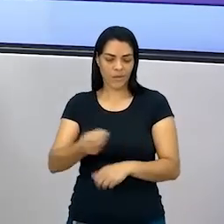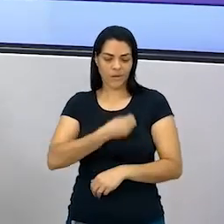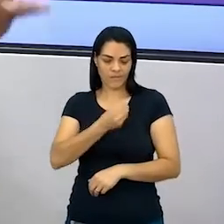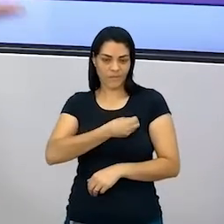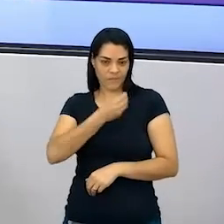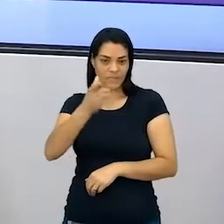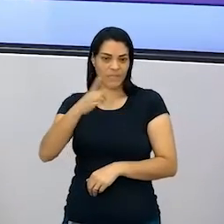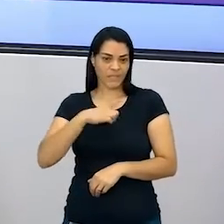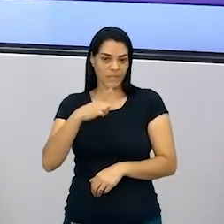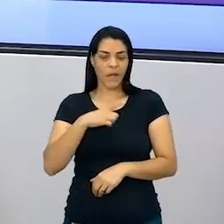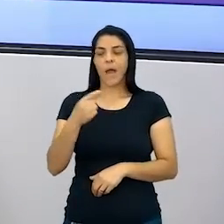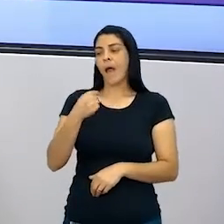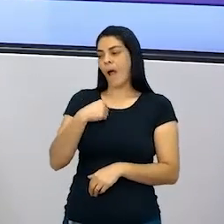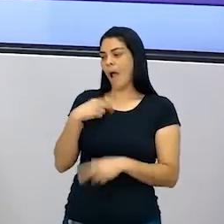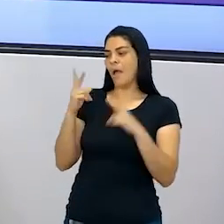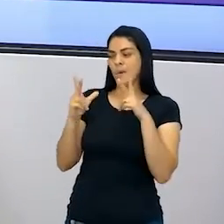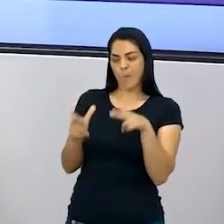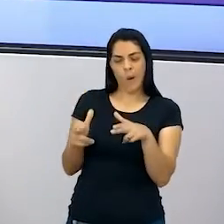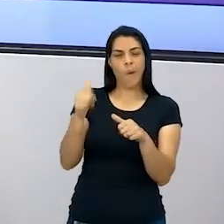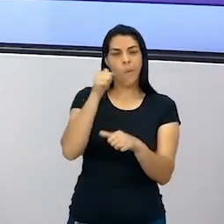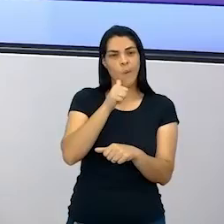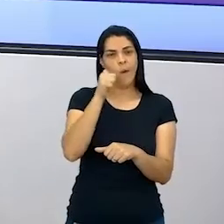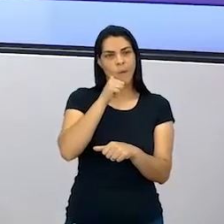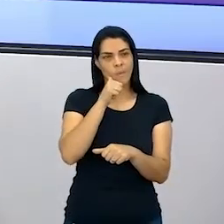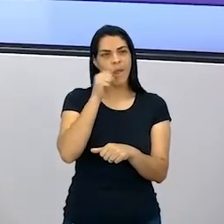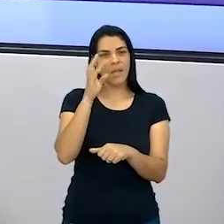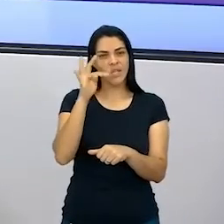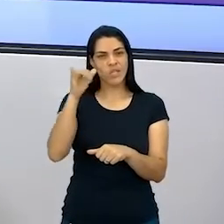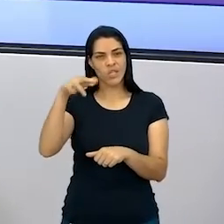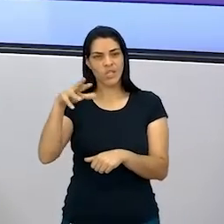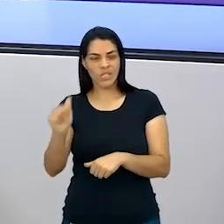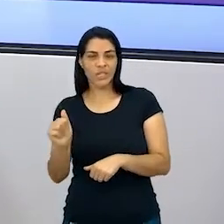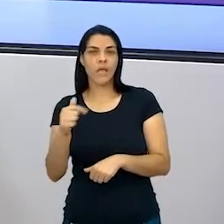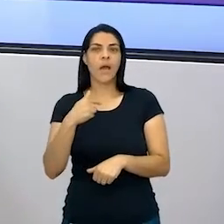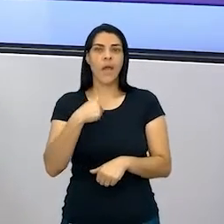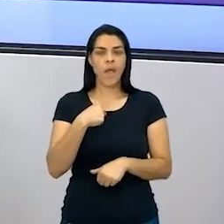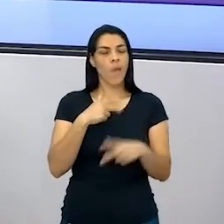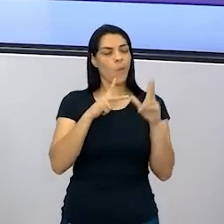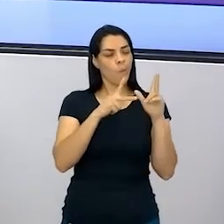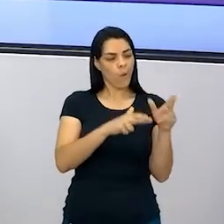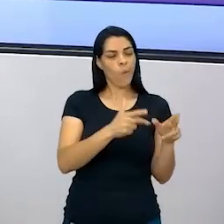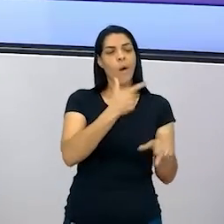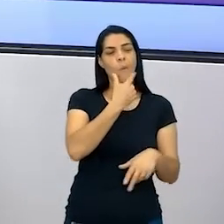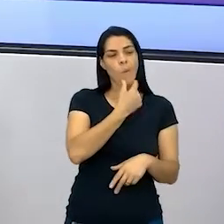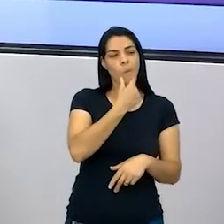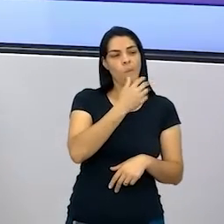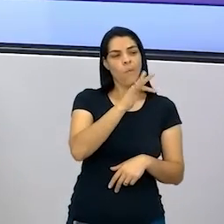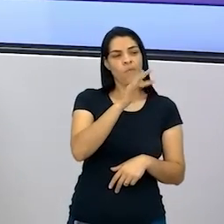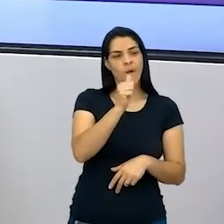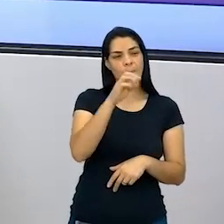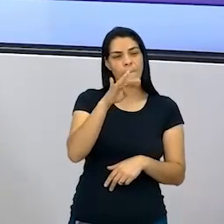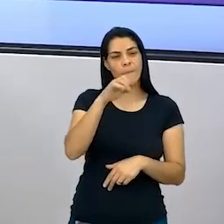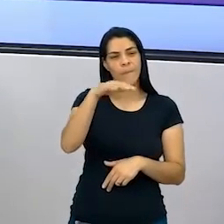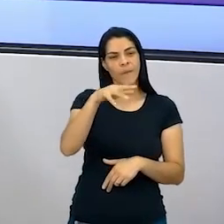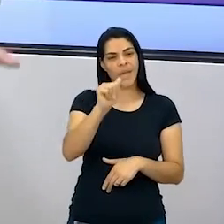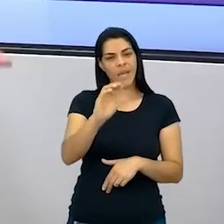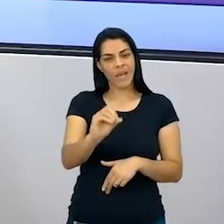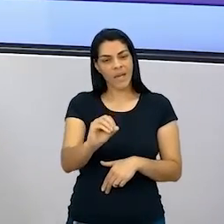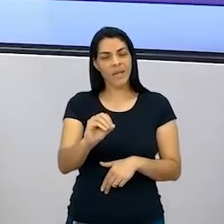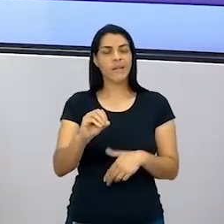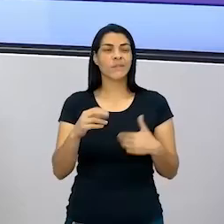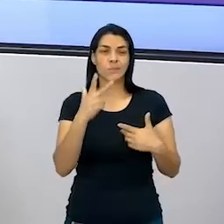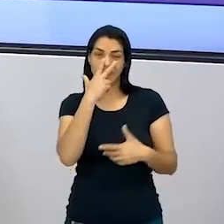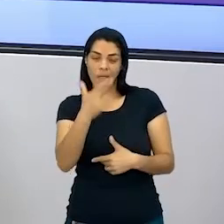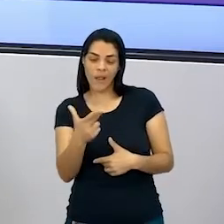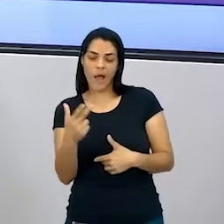olha, eu me comportei como a Tina, eu me comportei como o menino, como ele chama? Fabiano. Como o Fabiano, né? Qual é a solução que nós